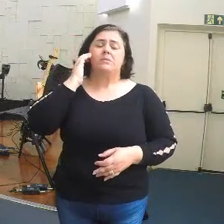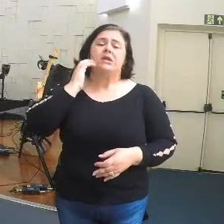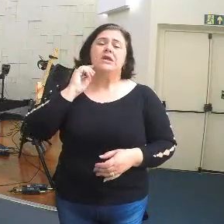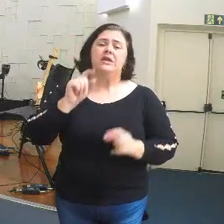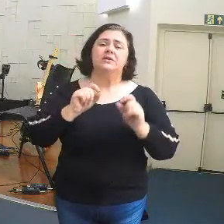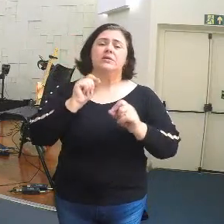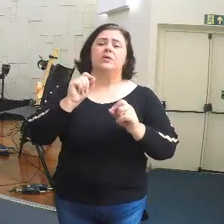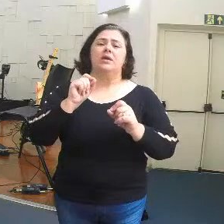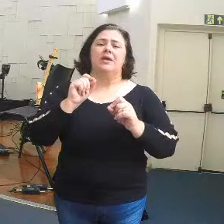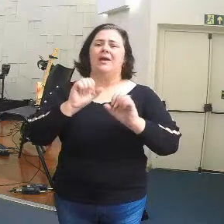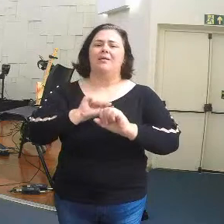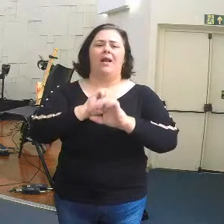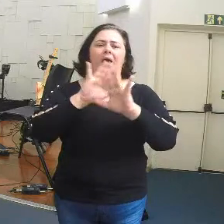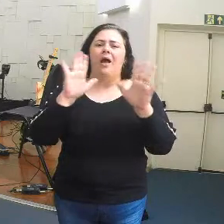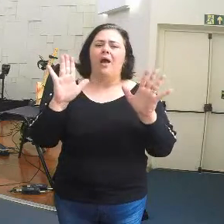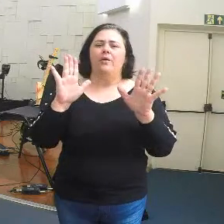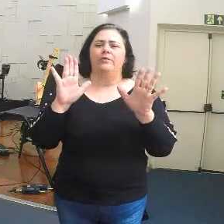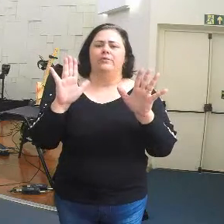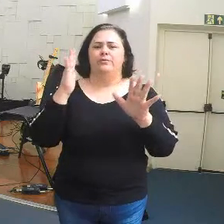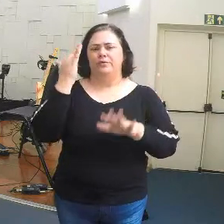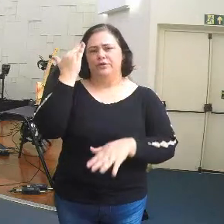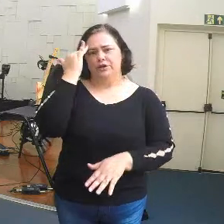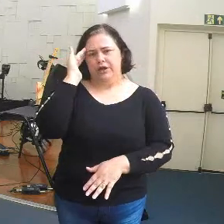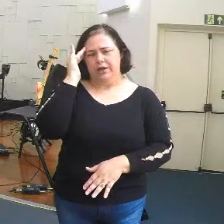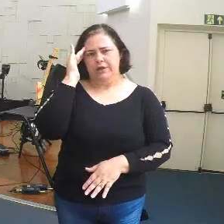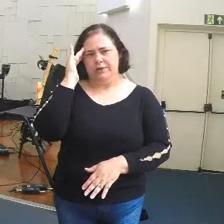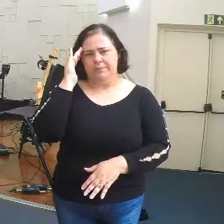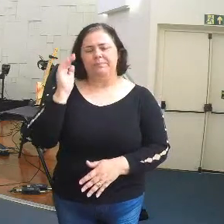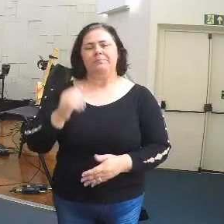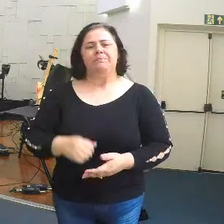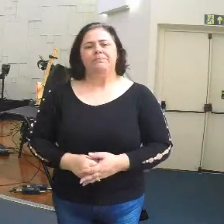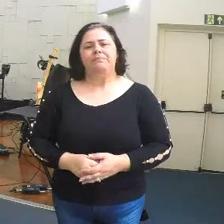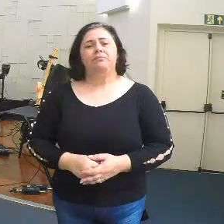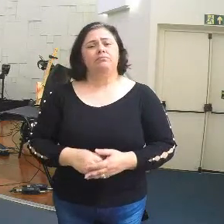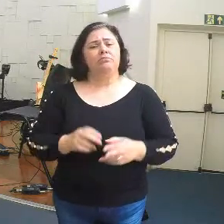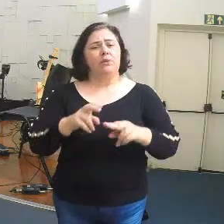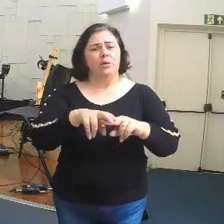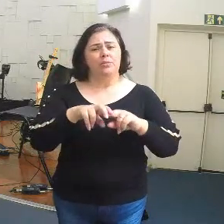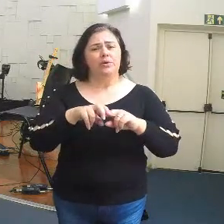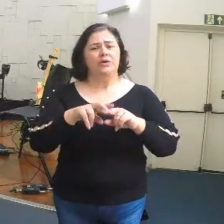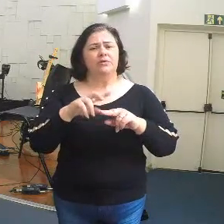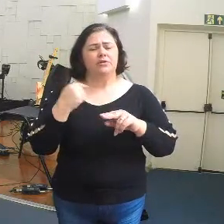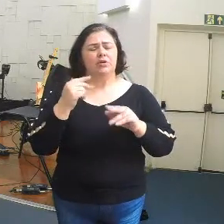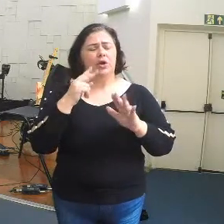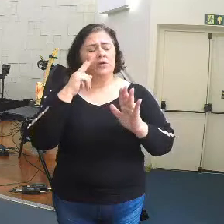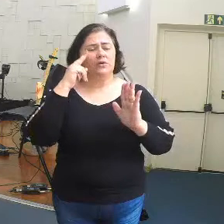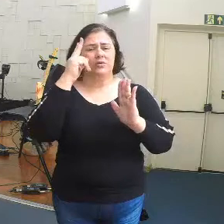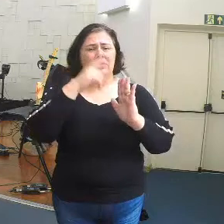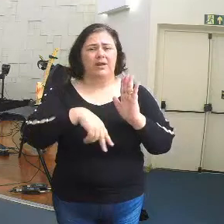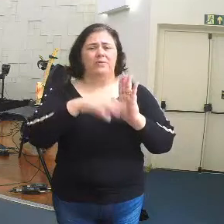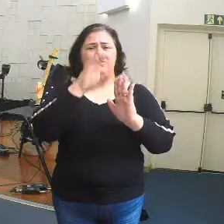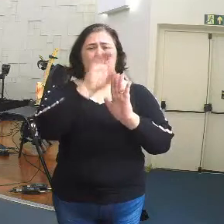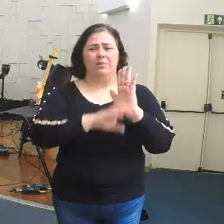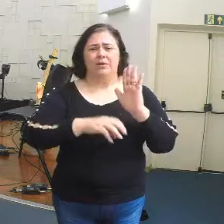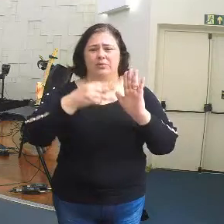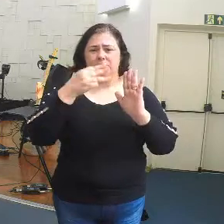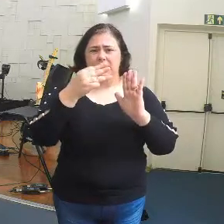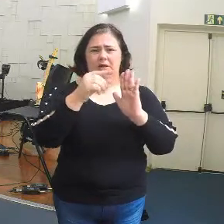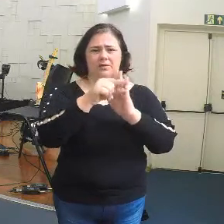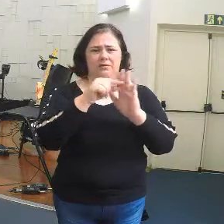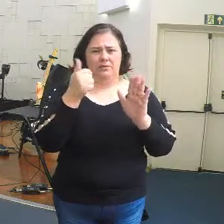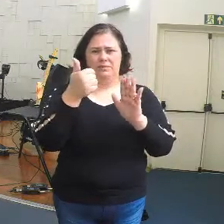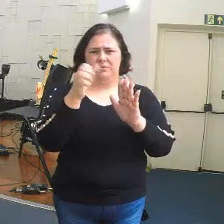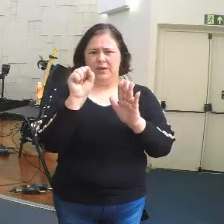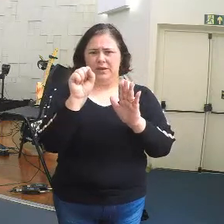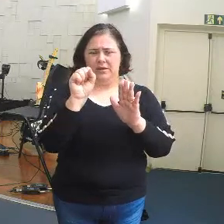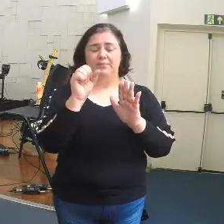fato era o problema. É por isso que nós vemos no capítulo 3, no versículo 10, que